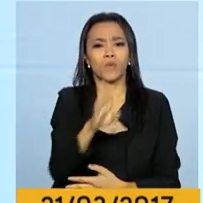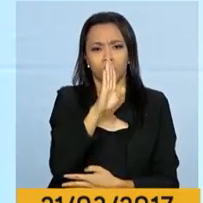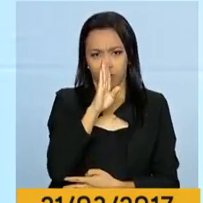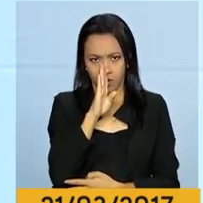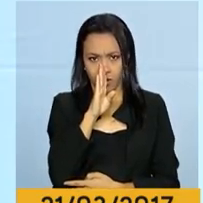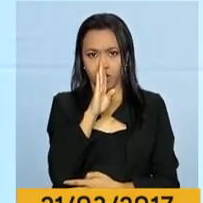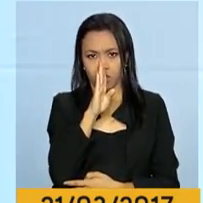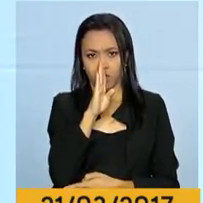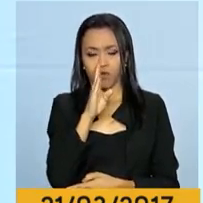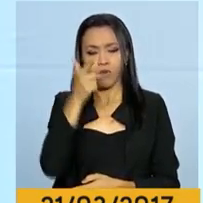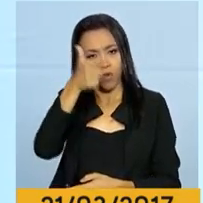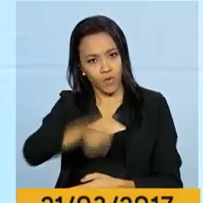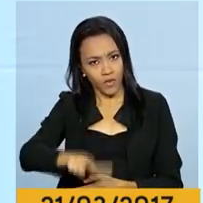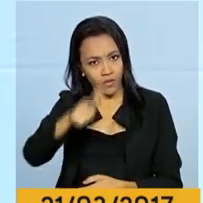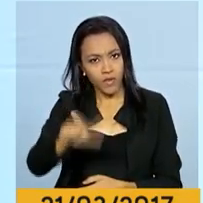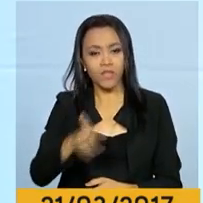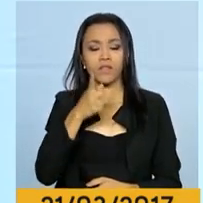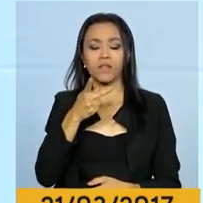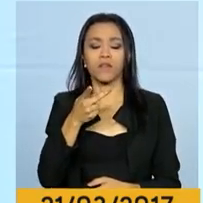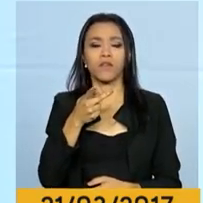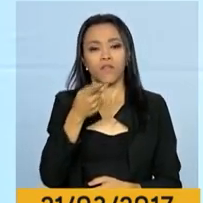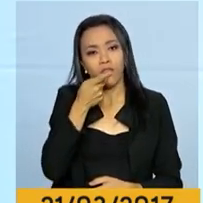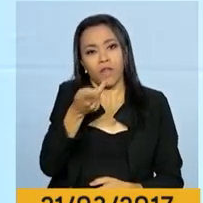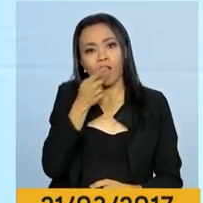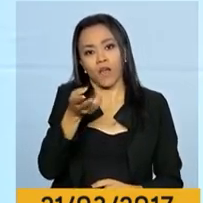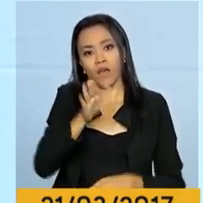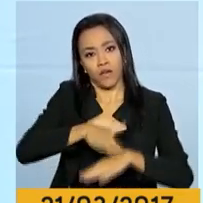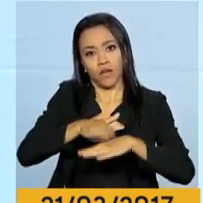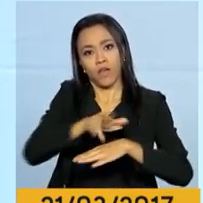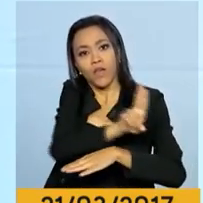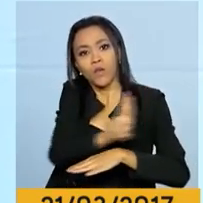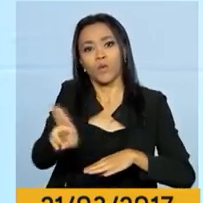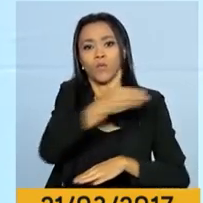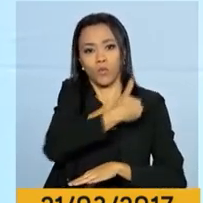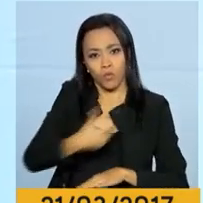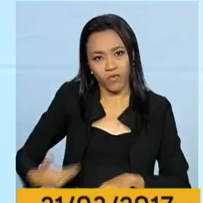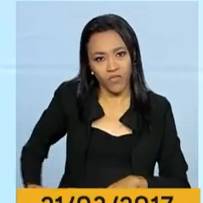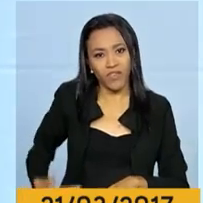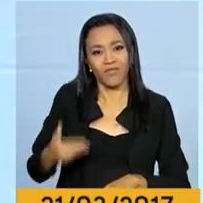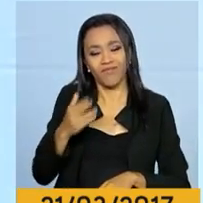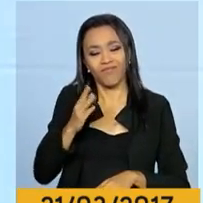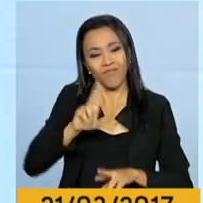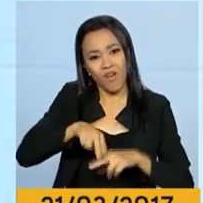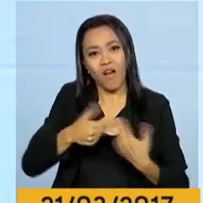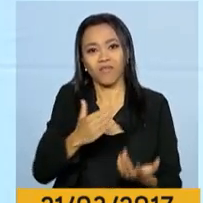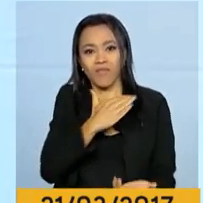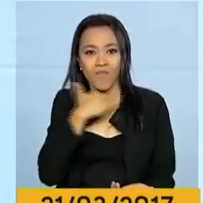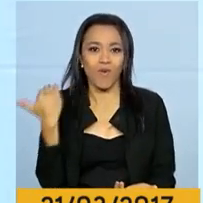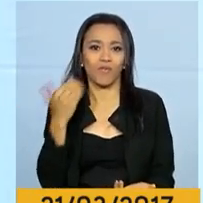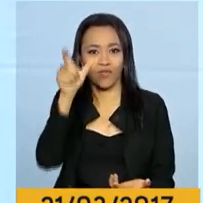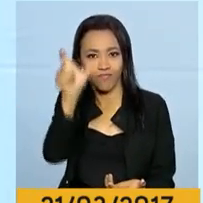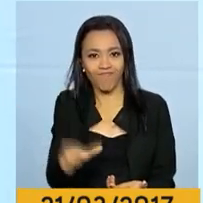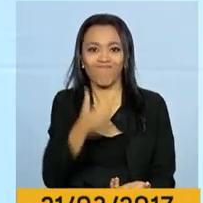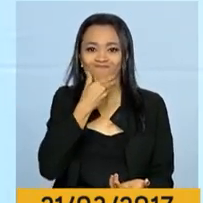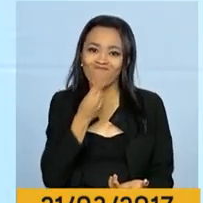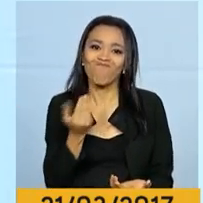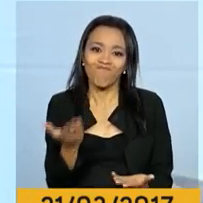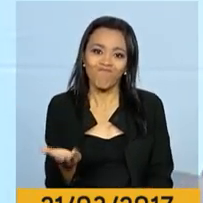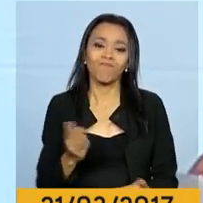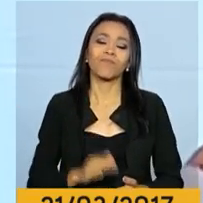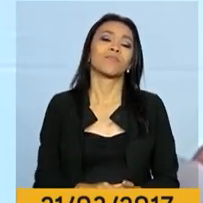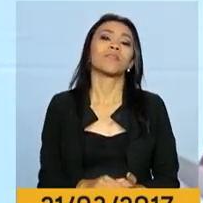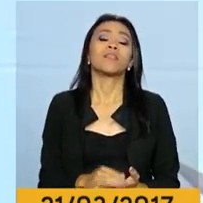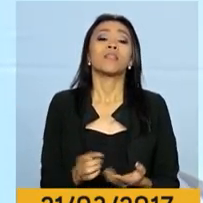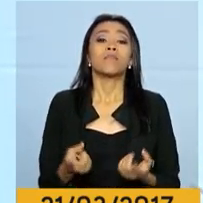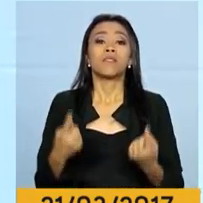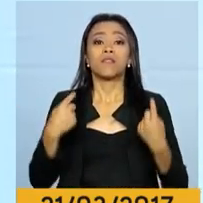mais uma vez, em nome do governo brasileiro, lamentando o seu falecimento. E dizer que